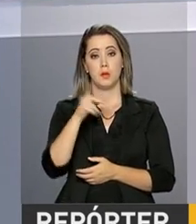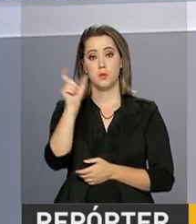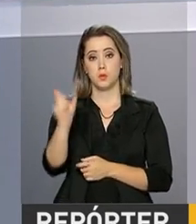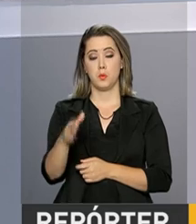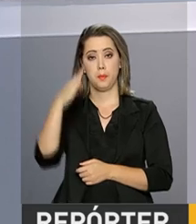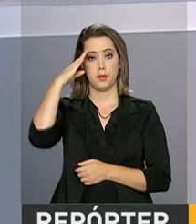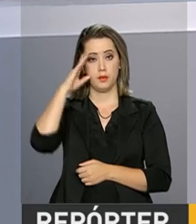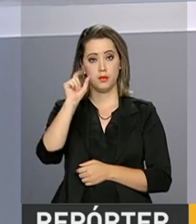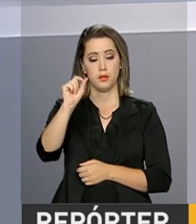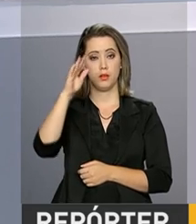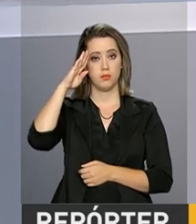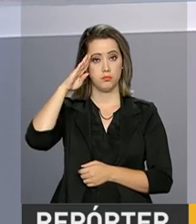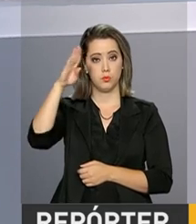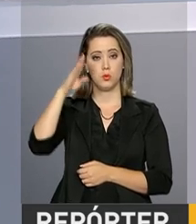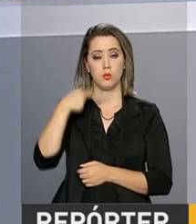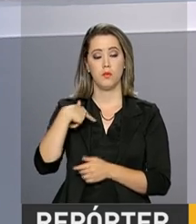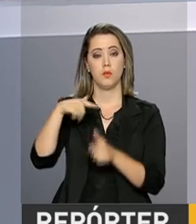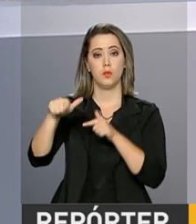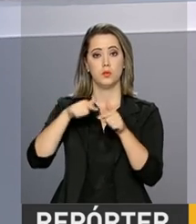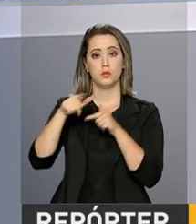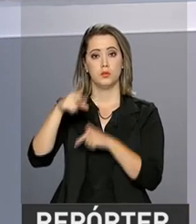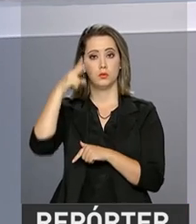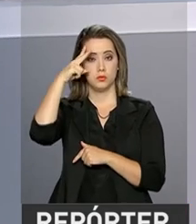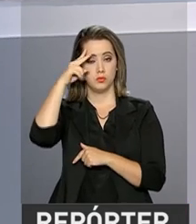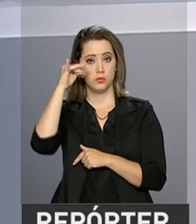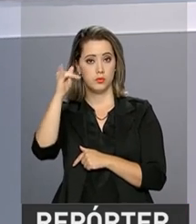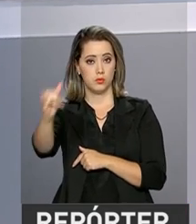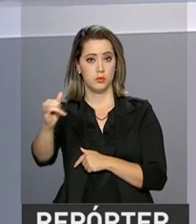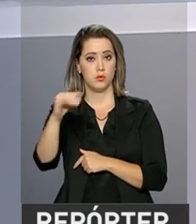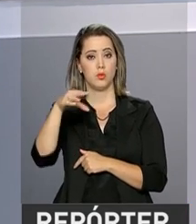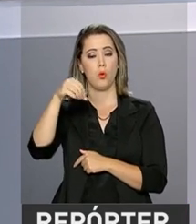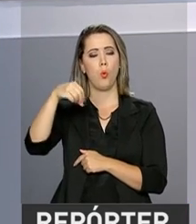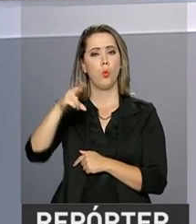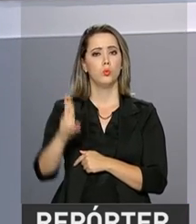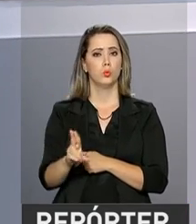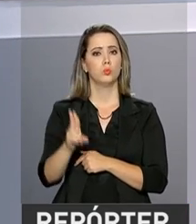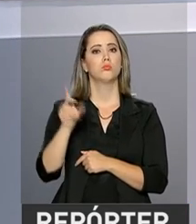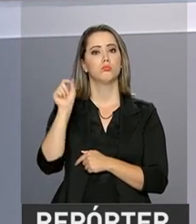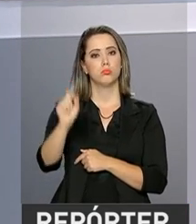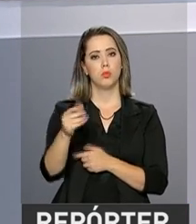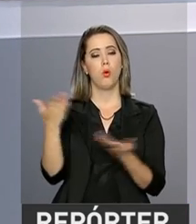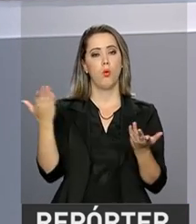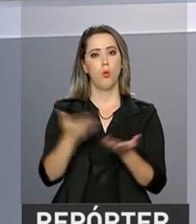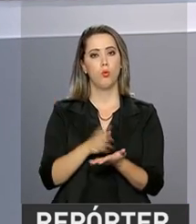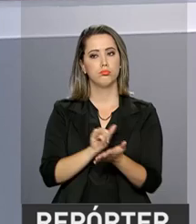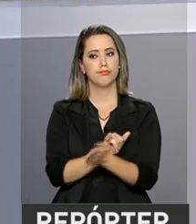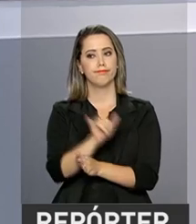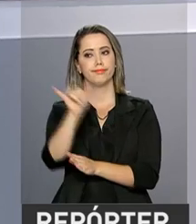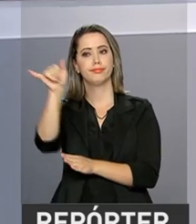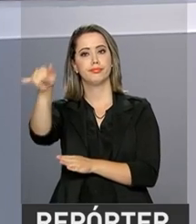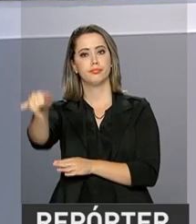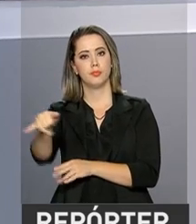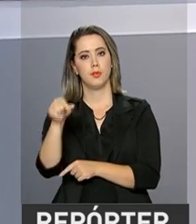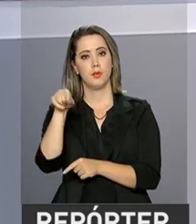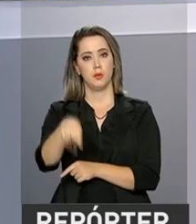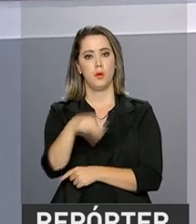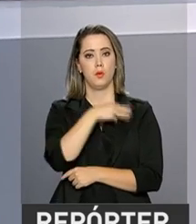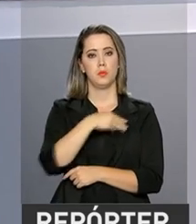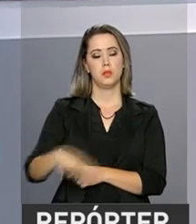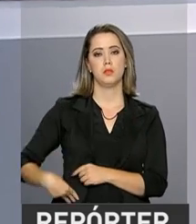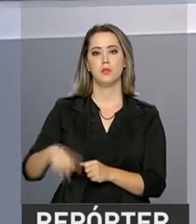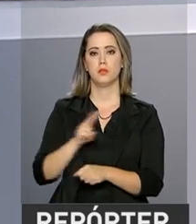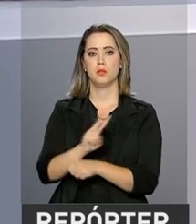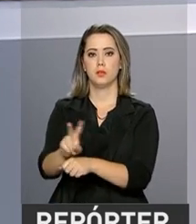Armadas Brasileiras que vão atuar na missão das Nações Unidas no Haiti embarcaram hoje o ministro da Defesa Raul